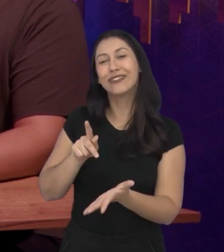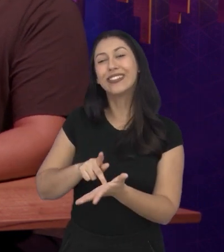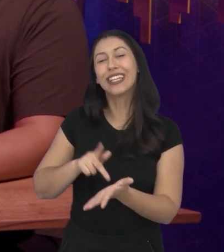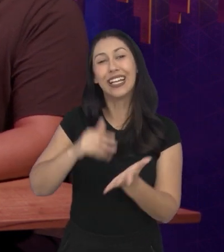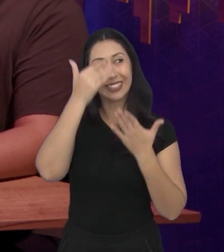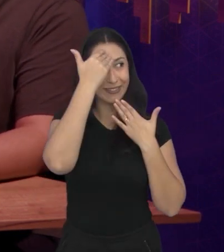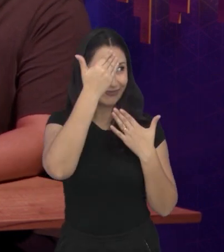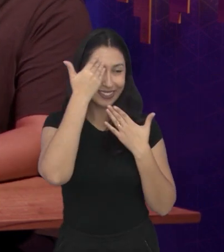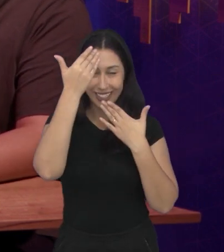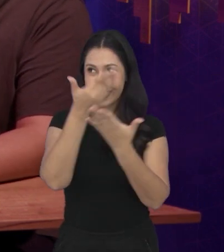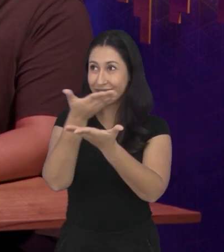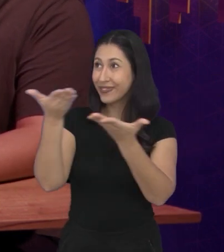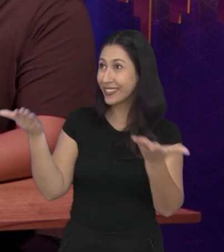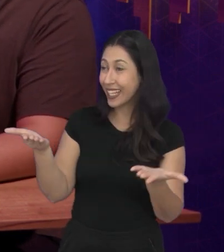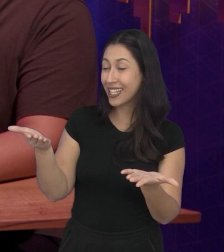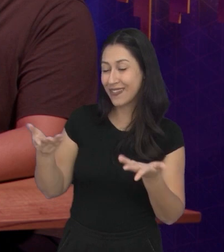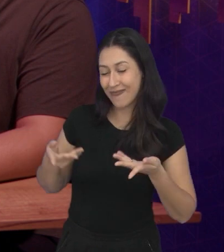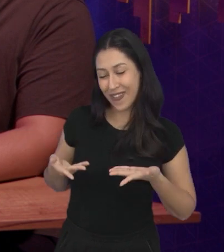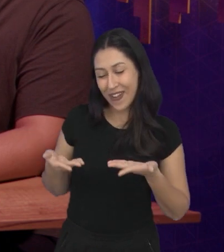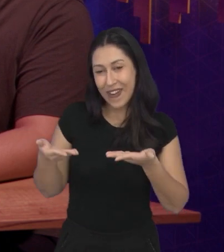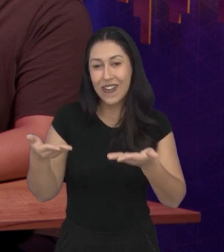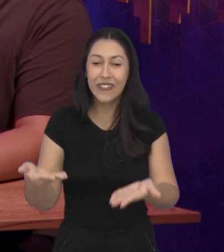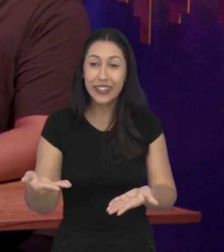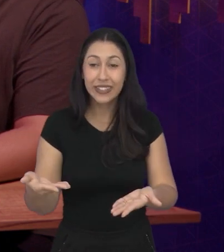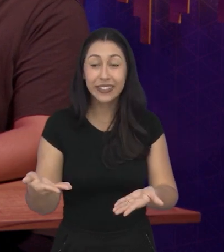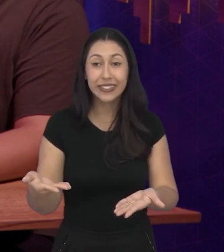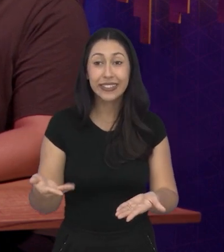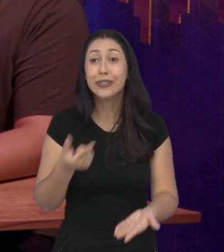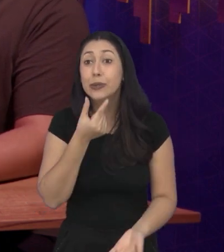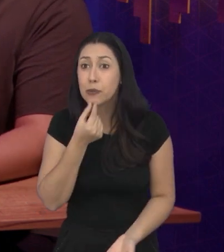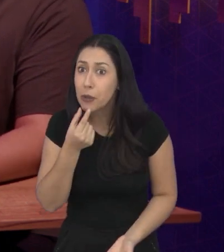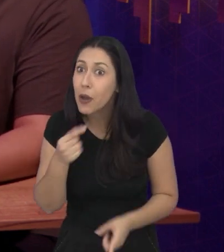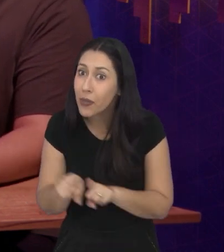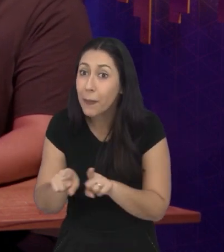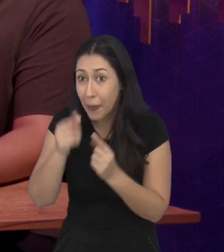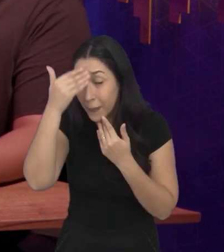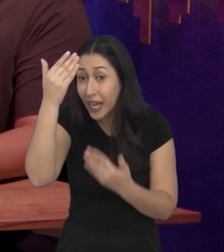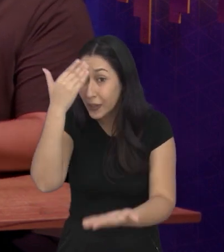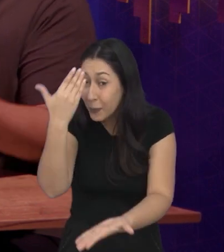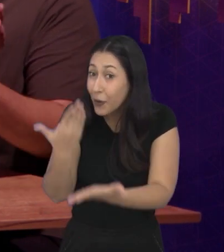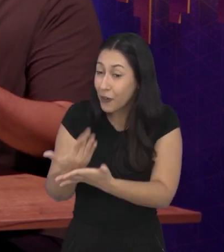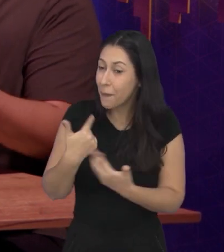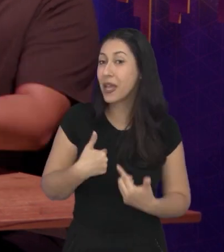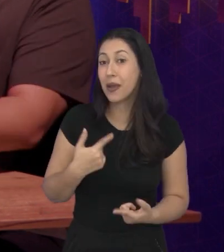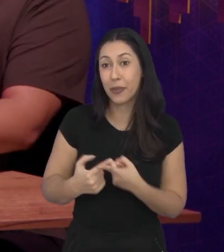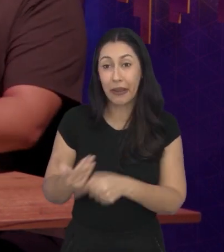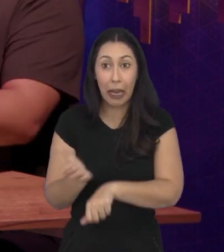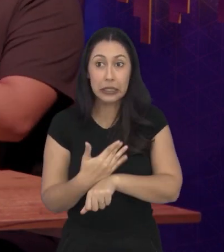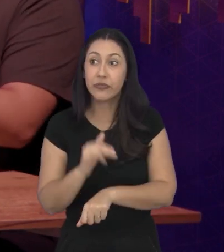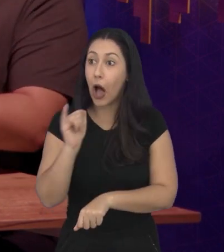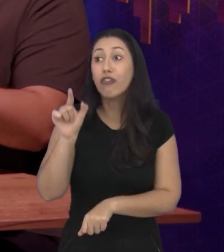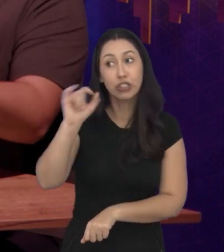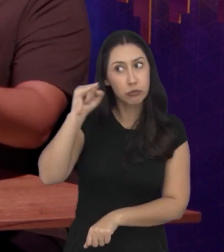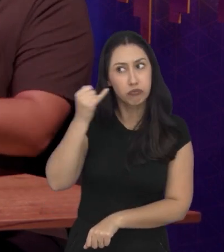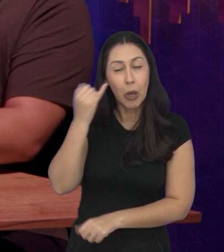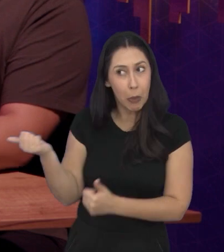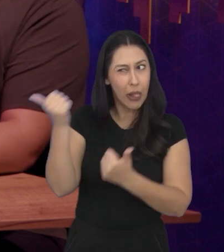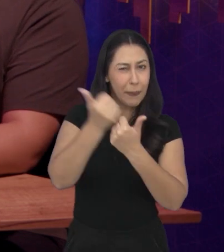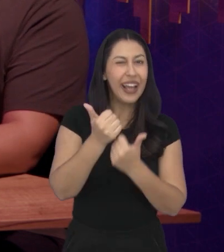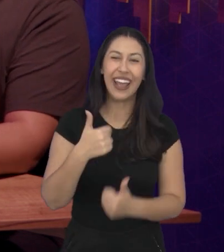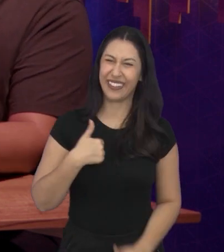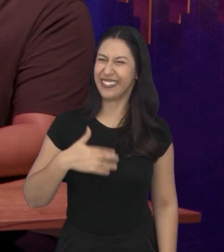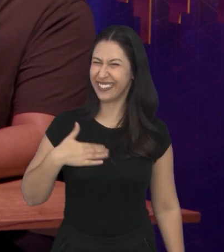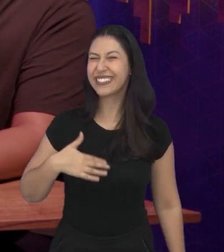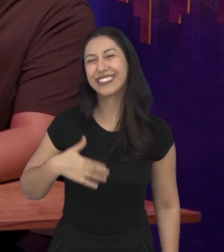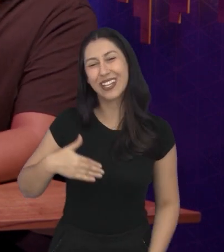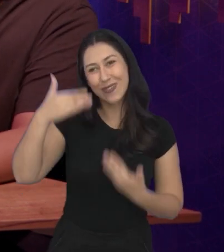de verdade. Gostei muito. Obrigado, pessoal da produção. Obrigado a você pelo convite. E ao Samu de confiar, né? Que antes de sair de férias, ele já chegou e falou: João, você vai lá pro Pode Ser.